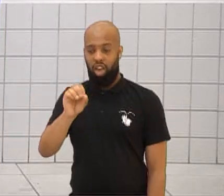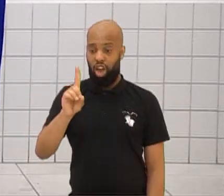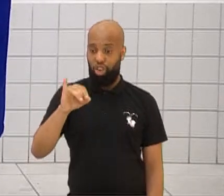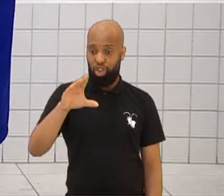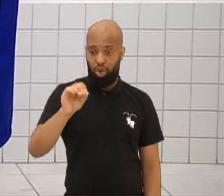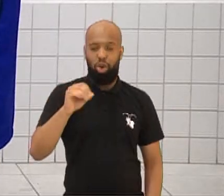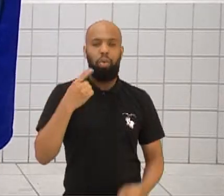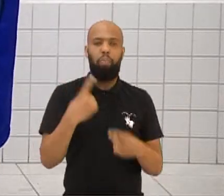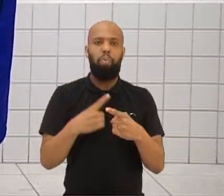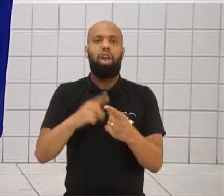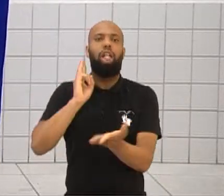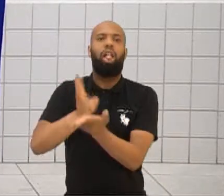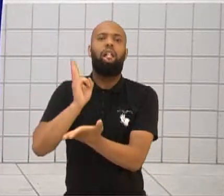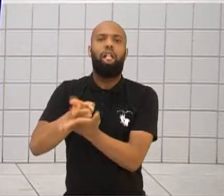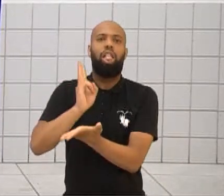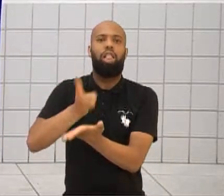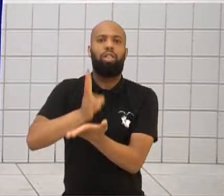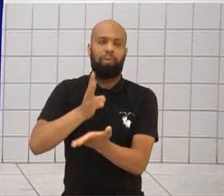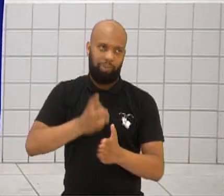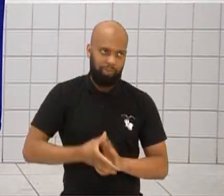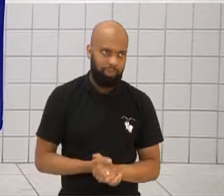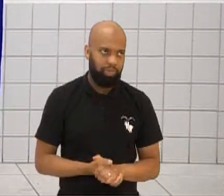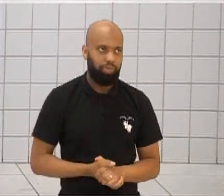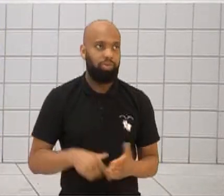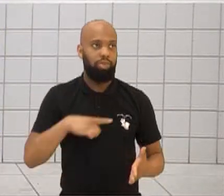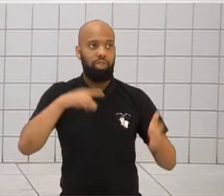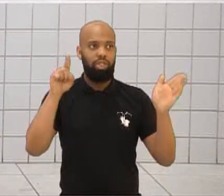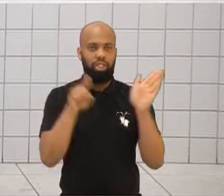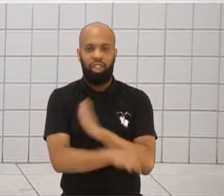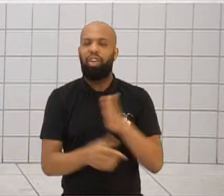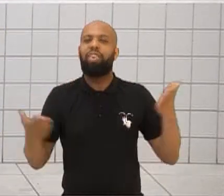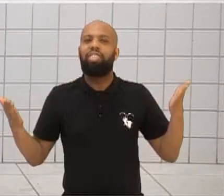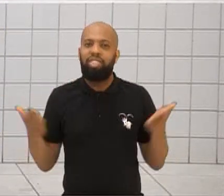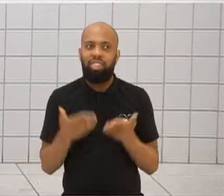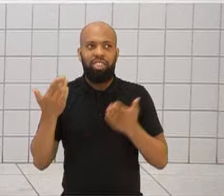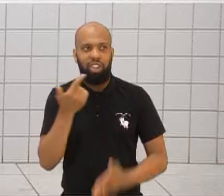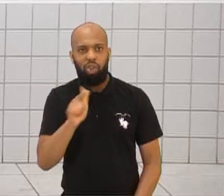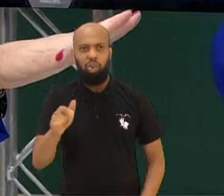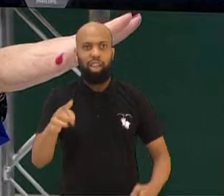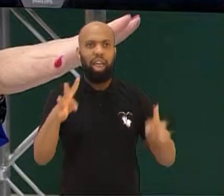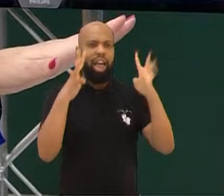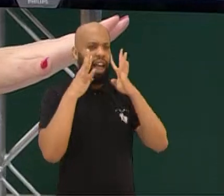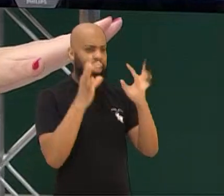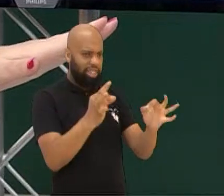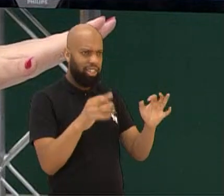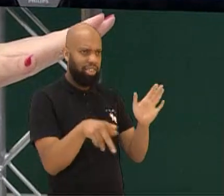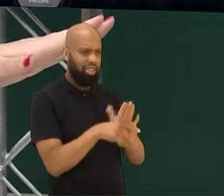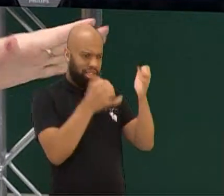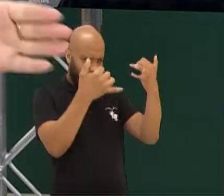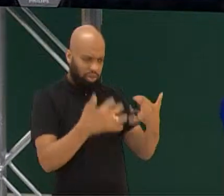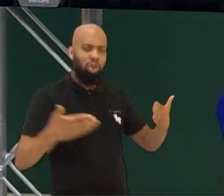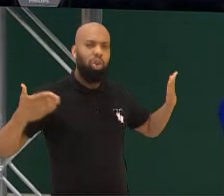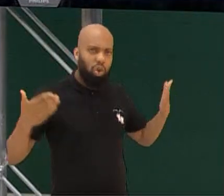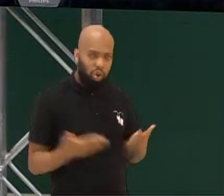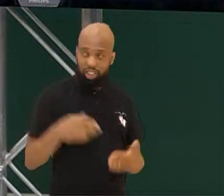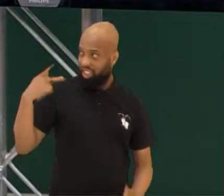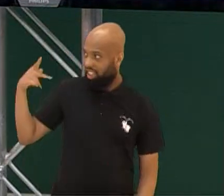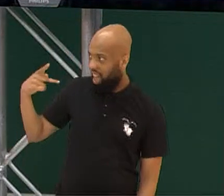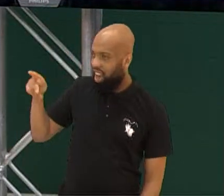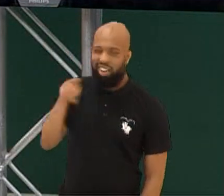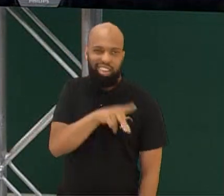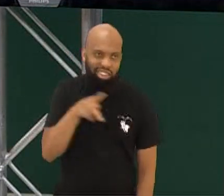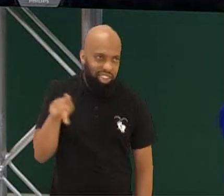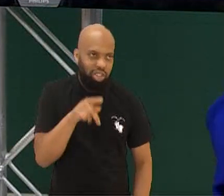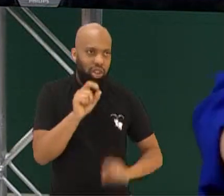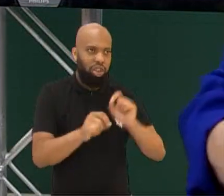aí. Vamos para frente aí, ver o que vem? Um quiz, tá? Prestou atenção na explicação da professora Jaqueline hoje, tá? No que ela